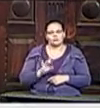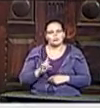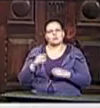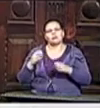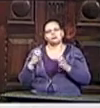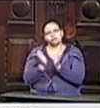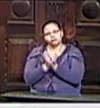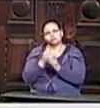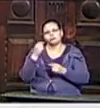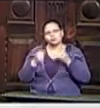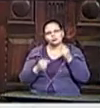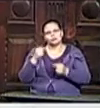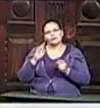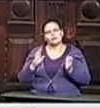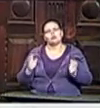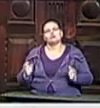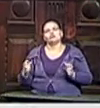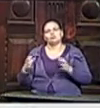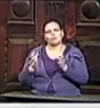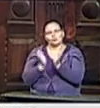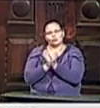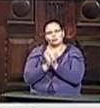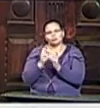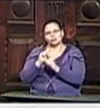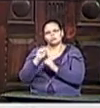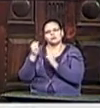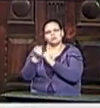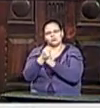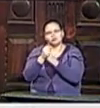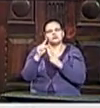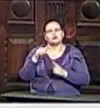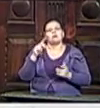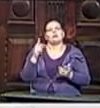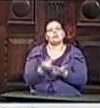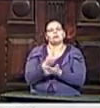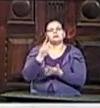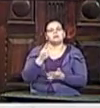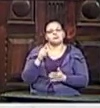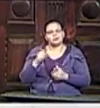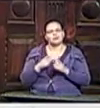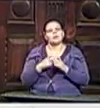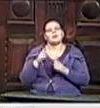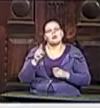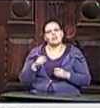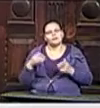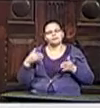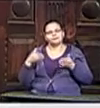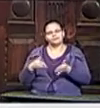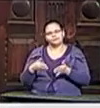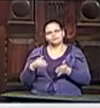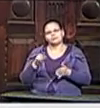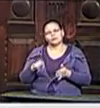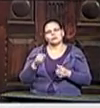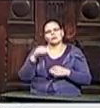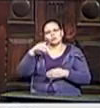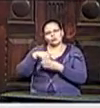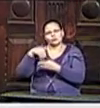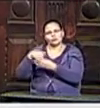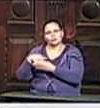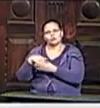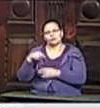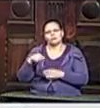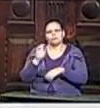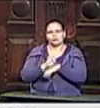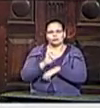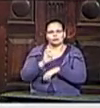política mais do conjunto da sociedade está acontecendo que faz com que uma parte muito significativa do eleitorado do nosso